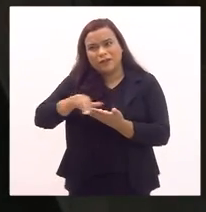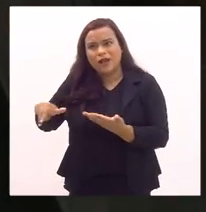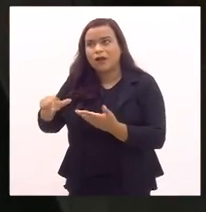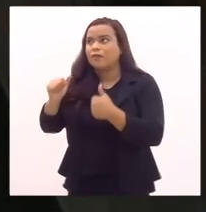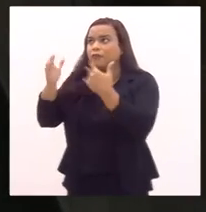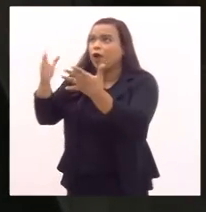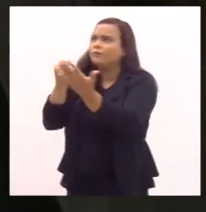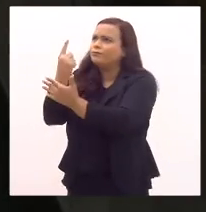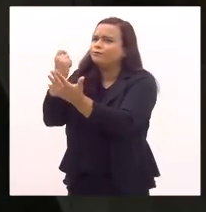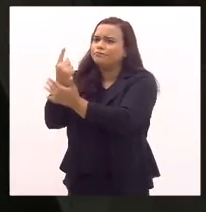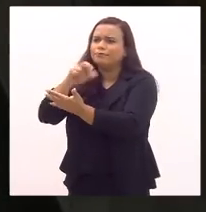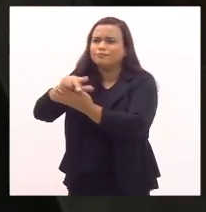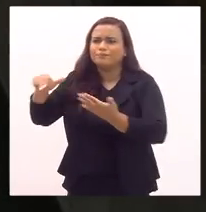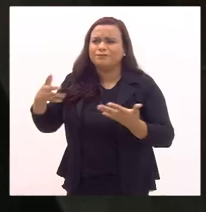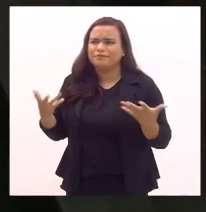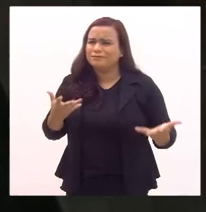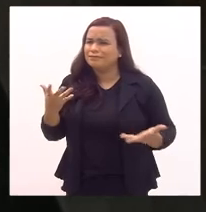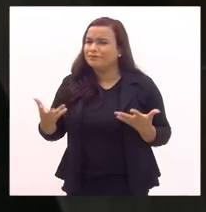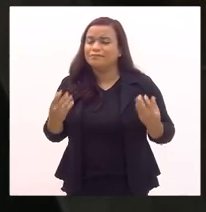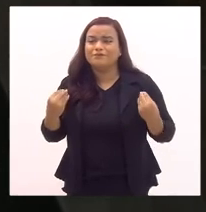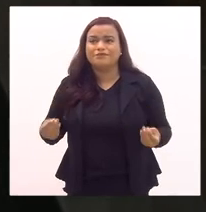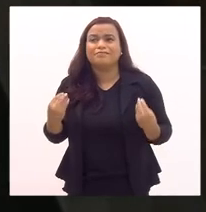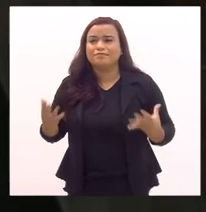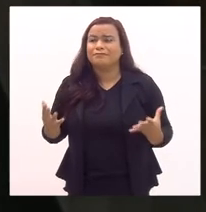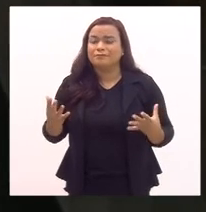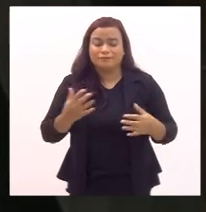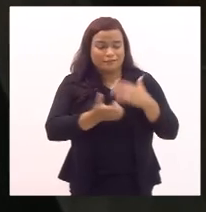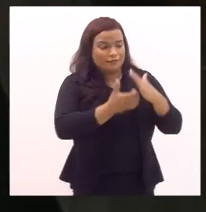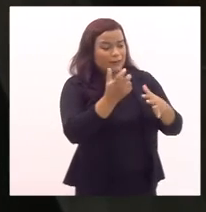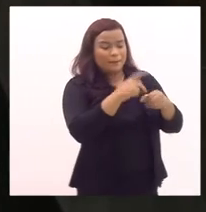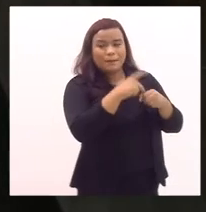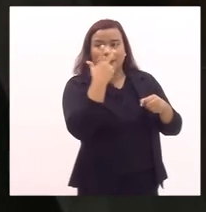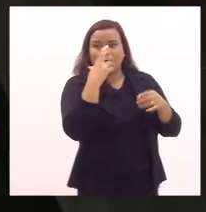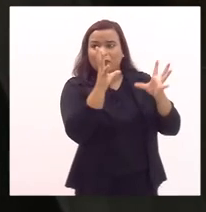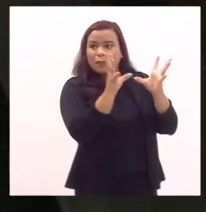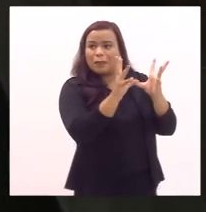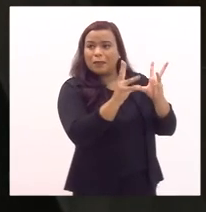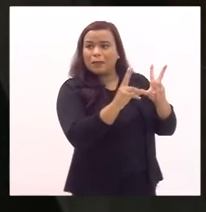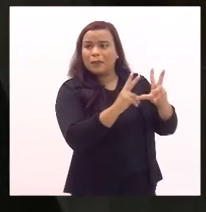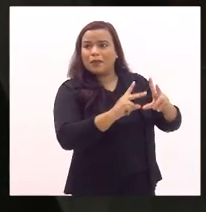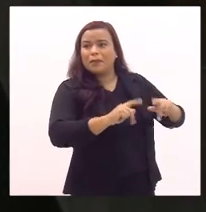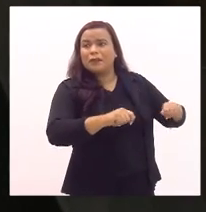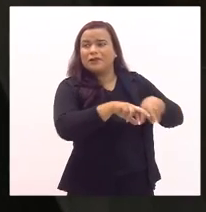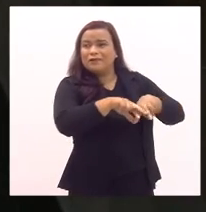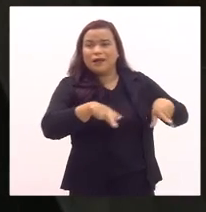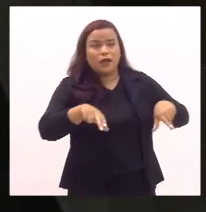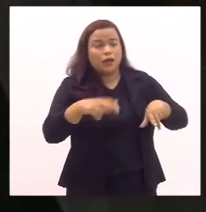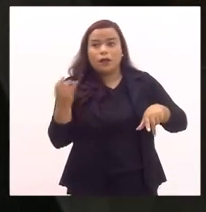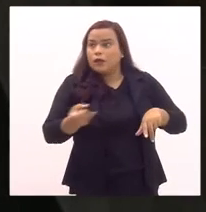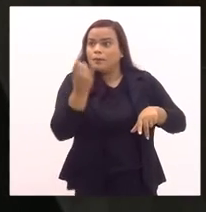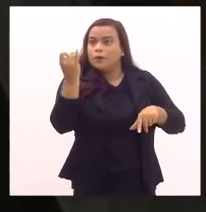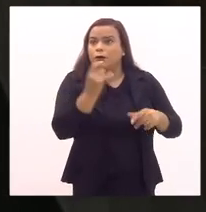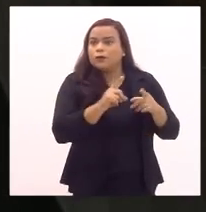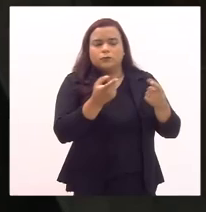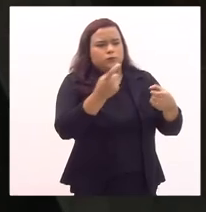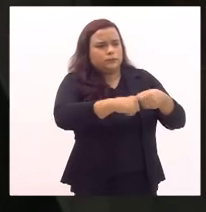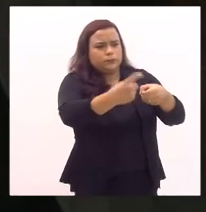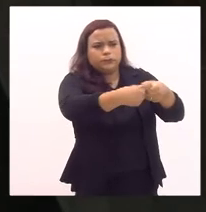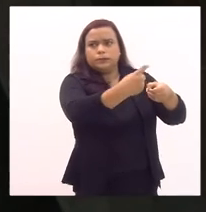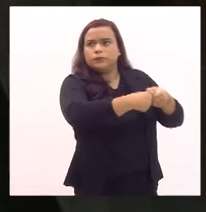tínhamos ultrapassado a Petrobras foi se desfazendo de várias subsidiárias importantes Por exemplo